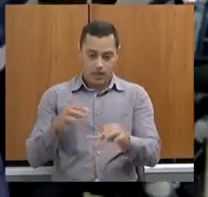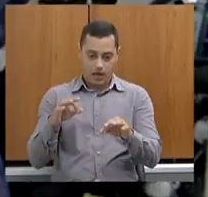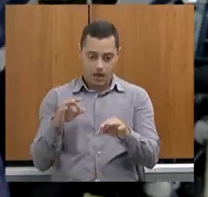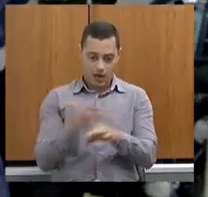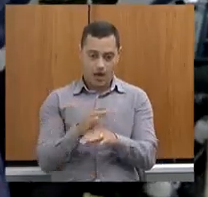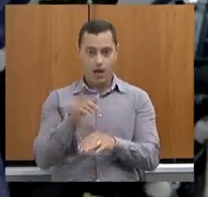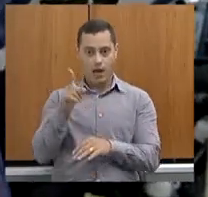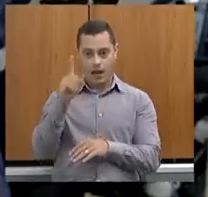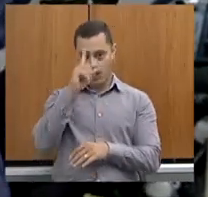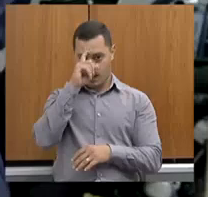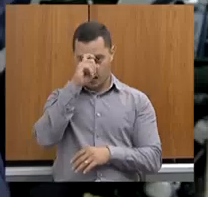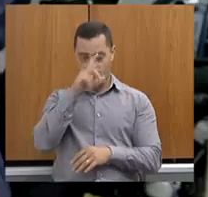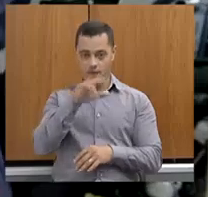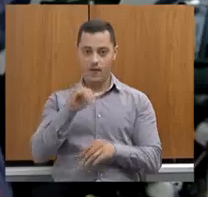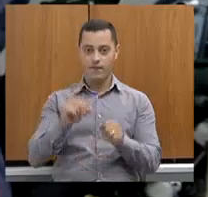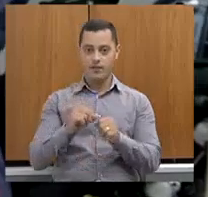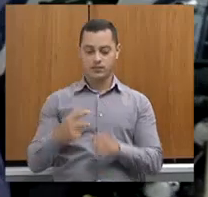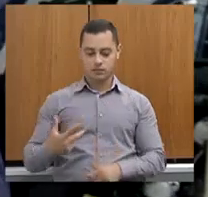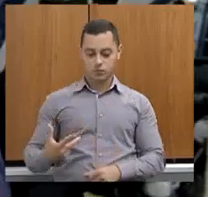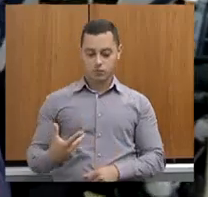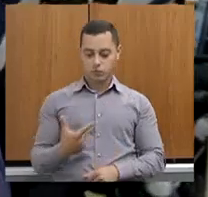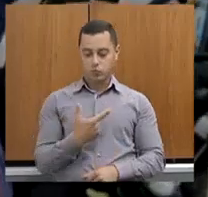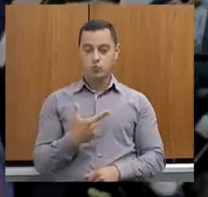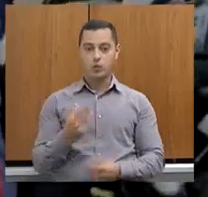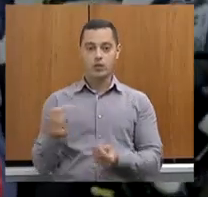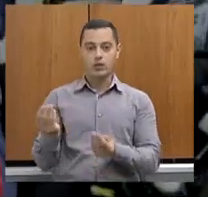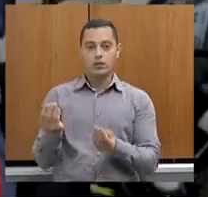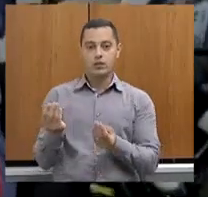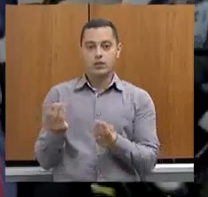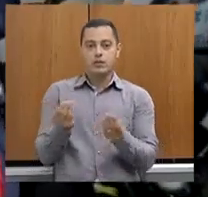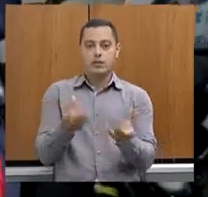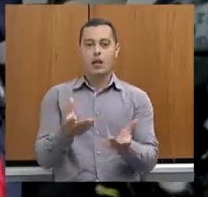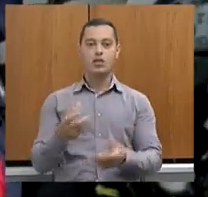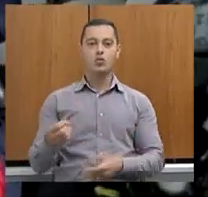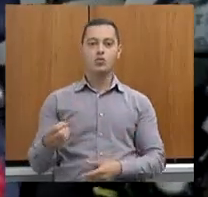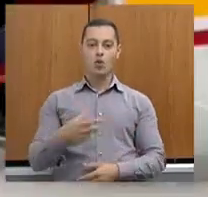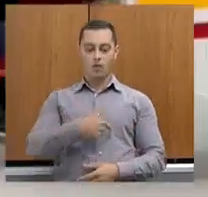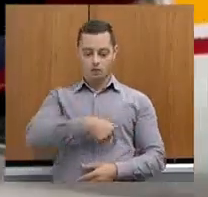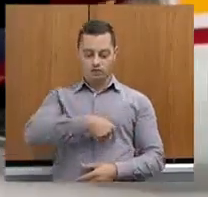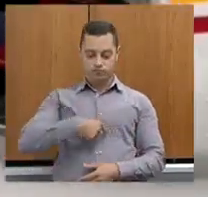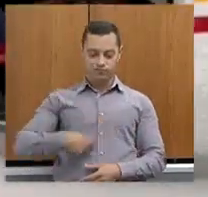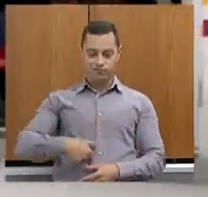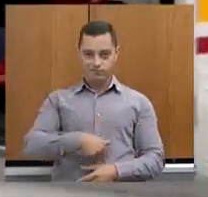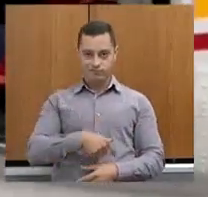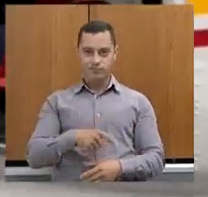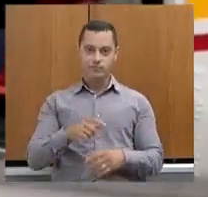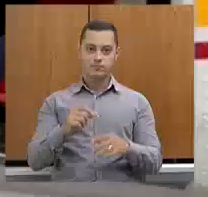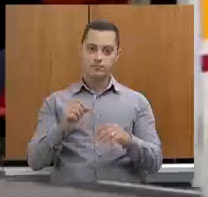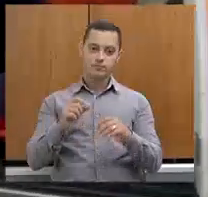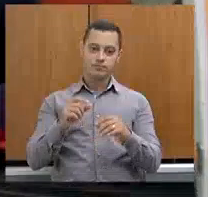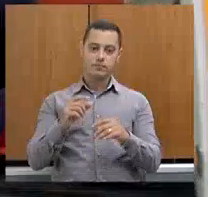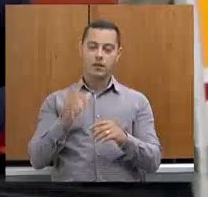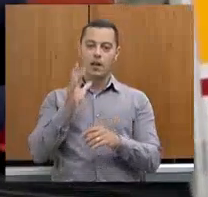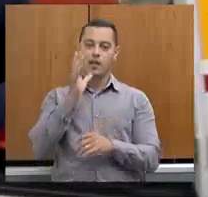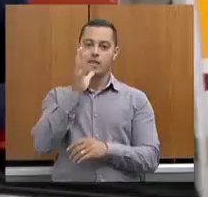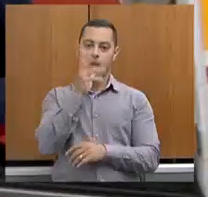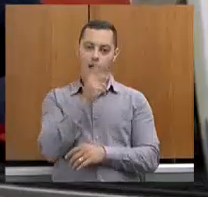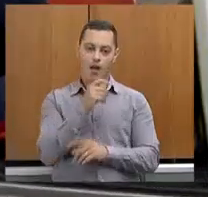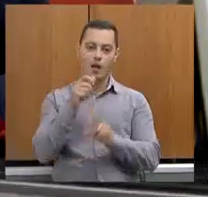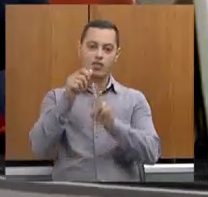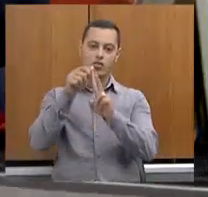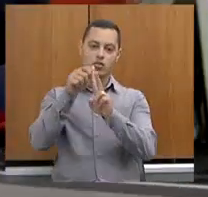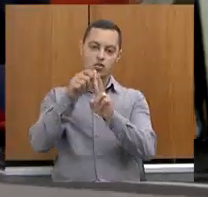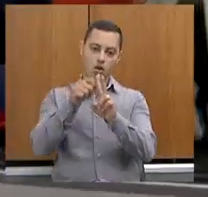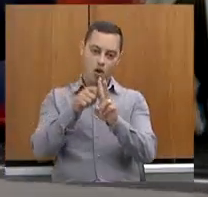para receber um novo intestino que se recuperar em um período de cerca de dois meses Antes